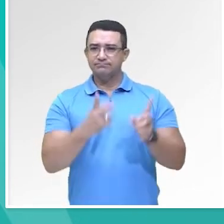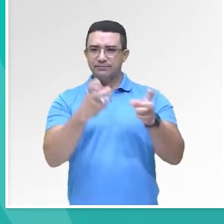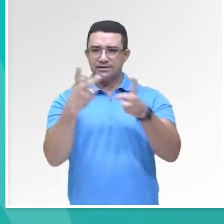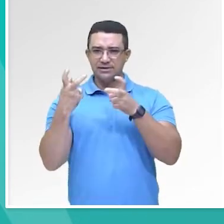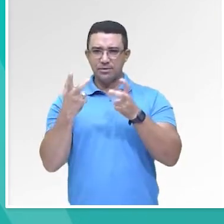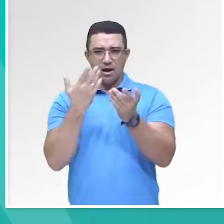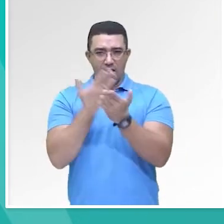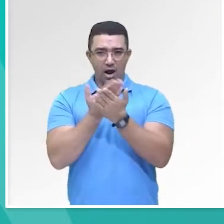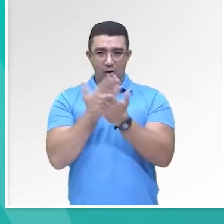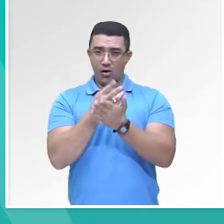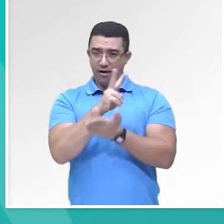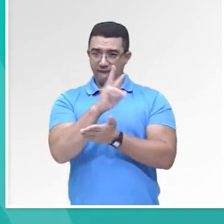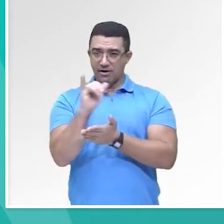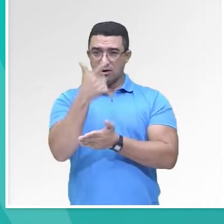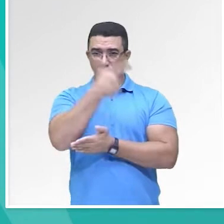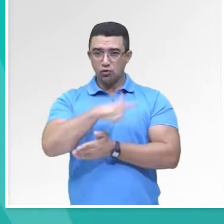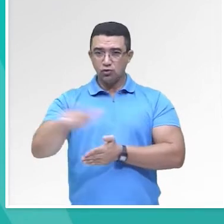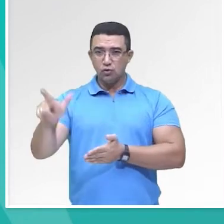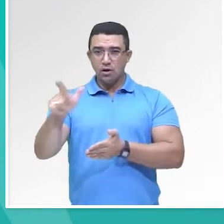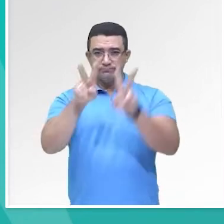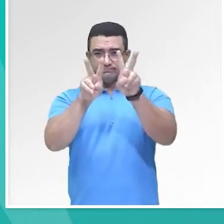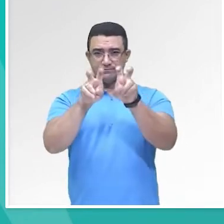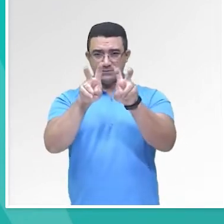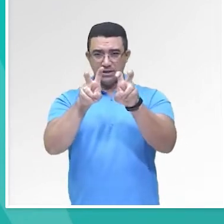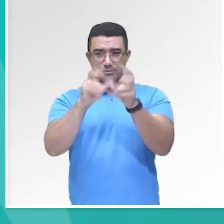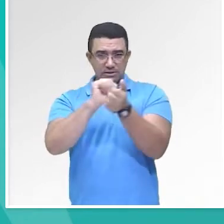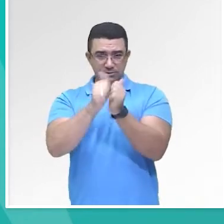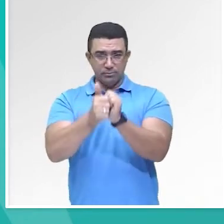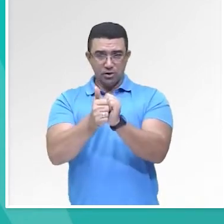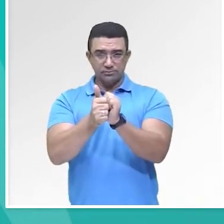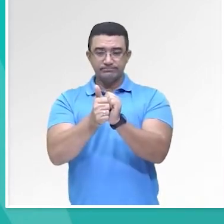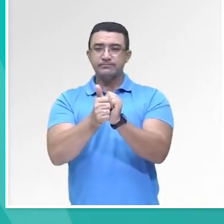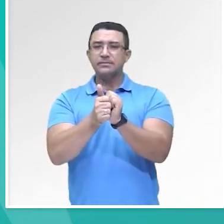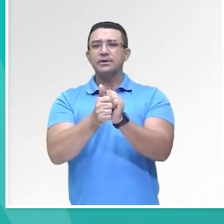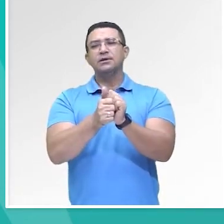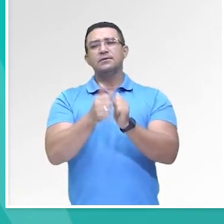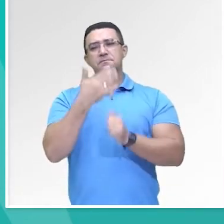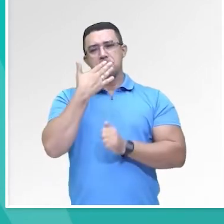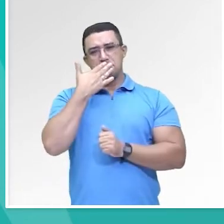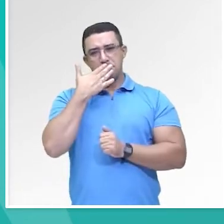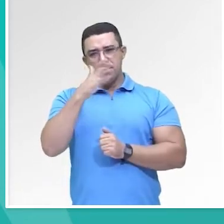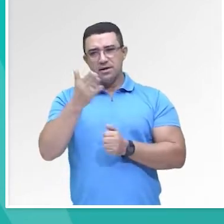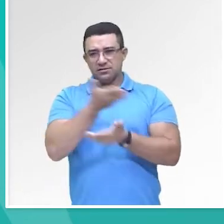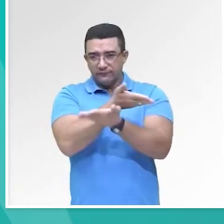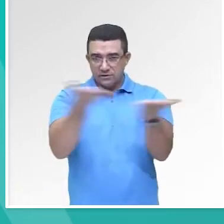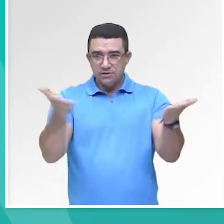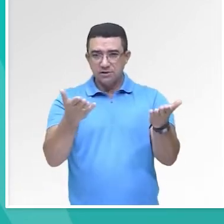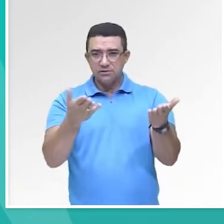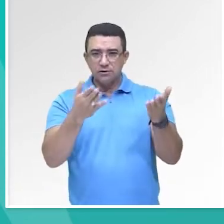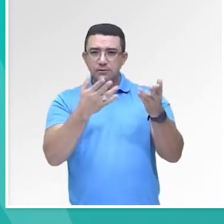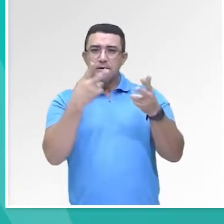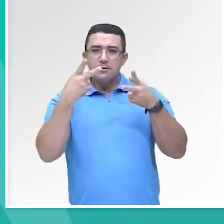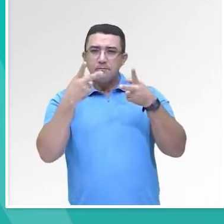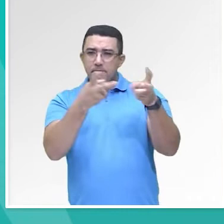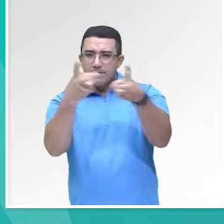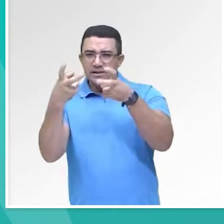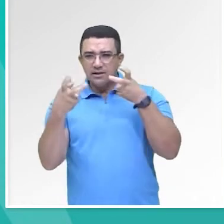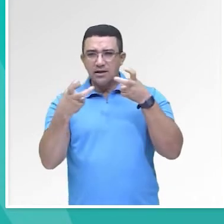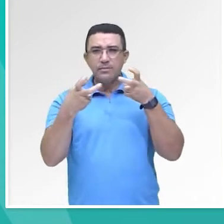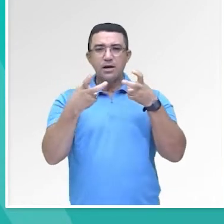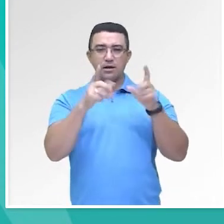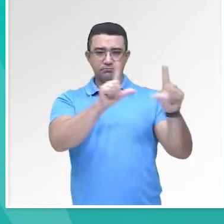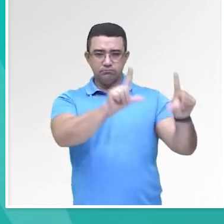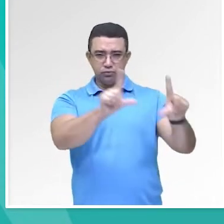nós vamos continuar falando sobre esportes e eu já peço que vocês observem essas imagens e já me